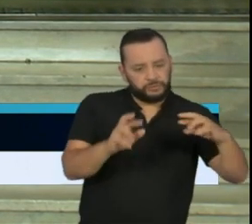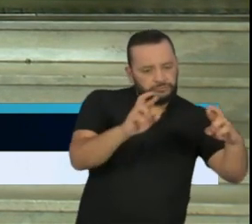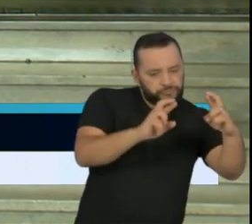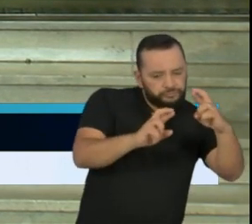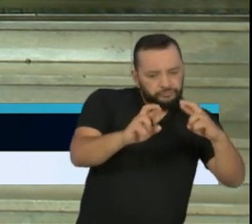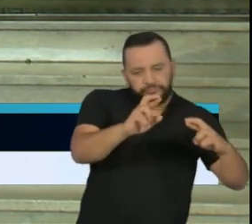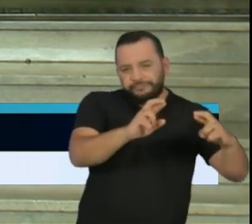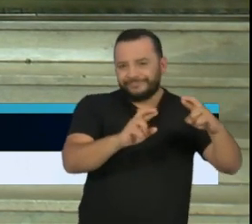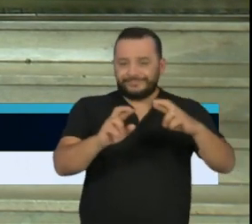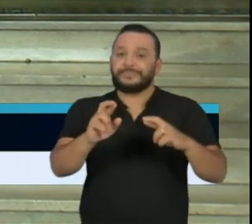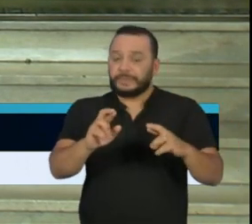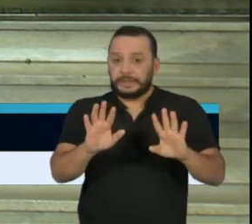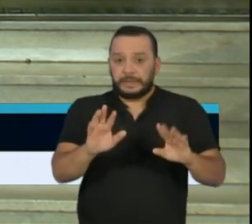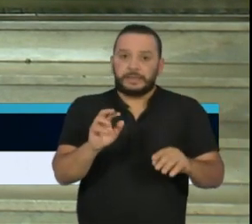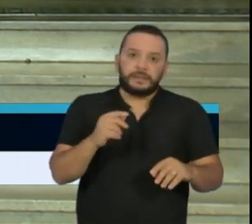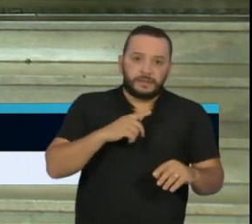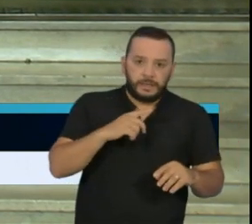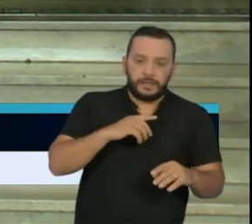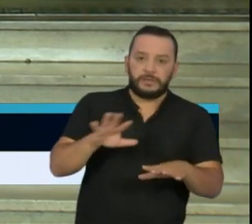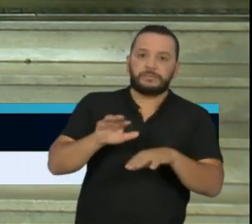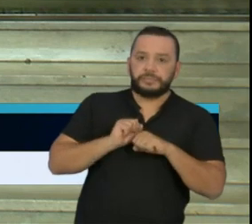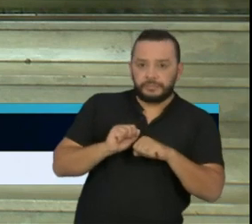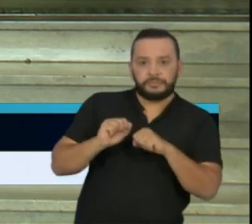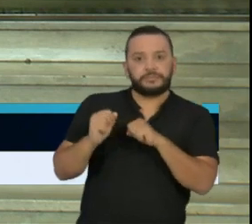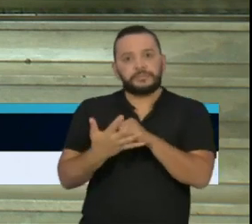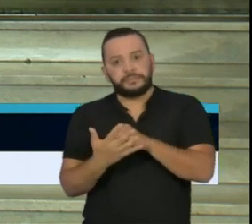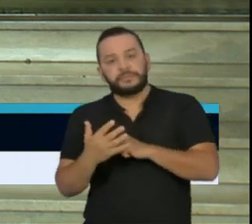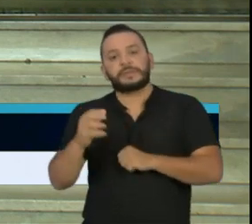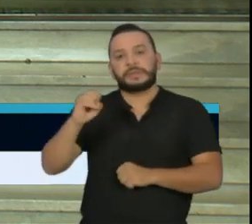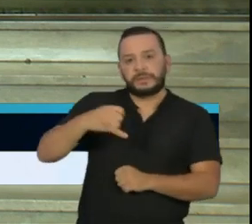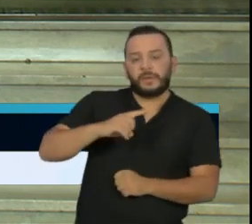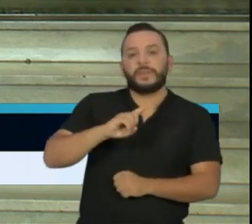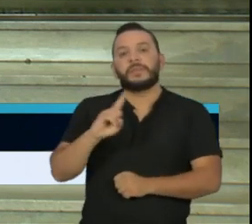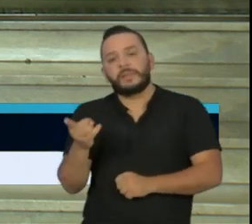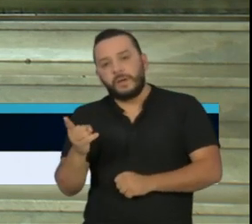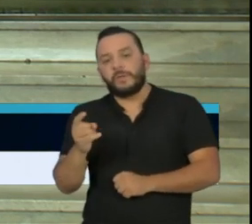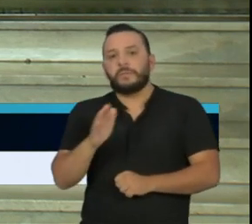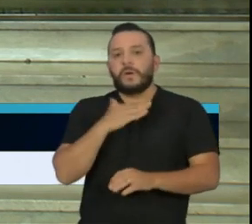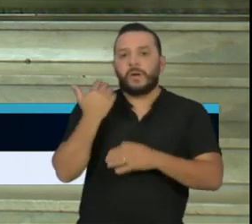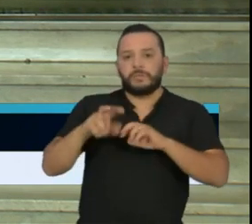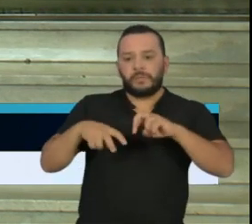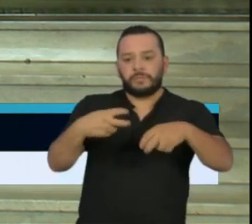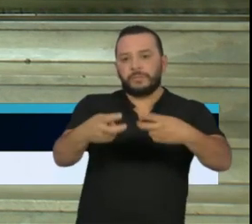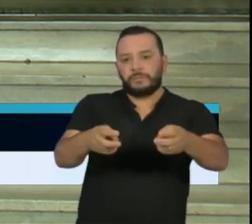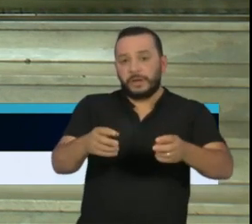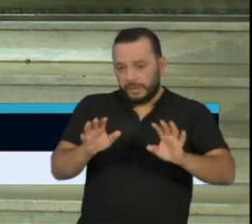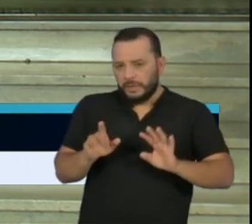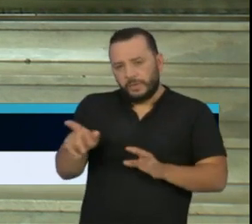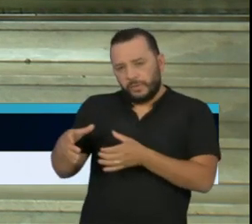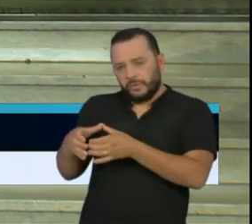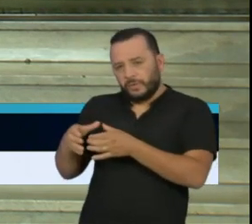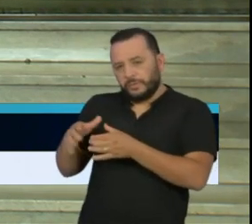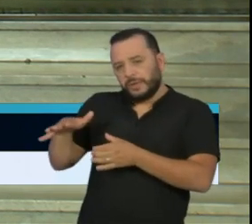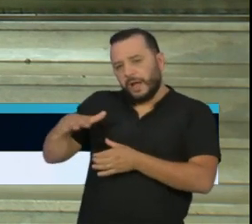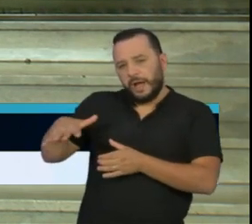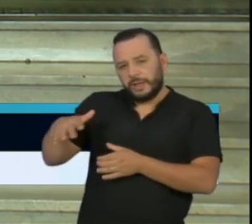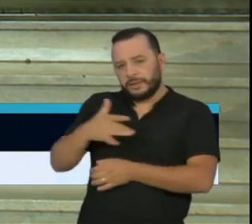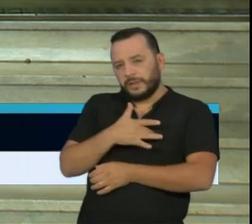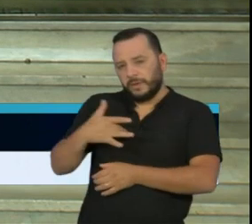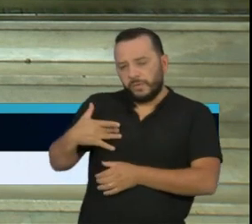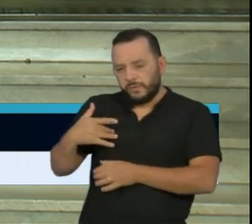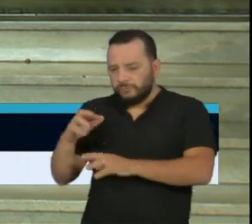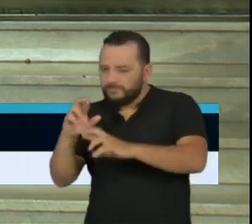vírus, ou seja, contaminação e óbitos, serão levados em conta pelo Comitê de Saúde